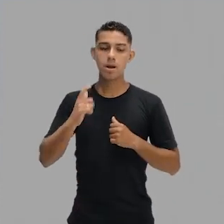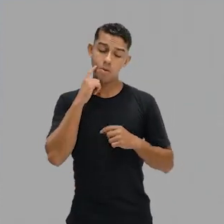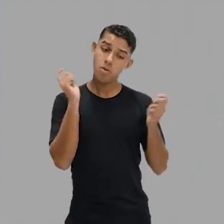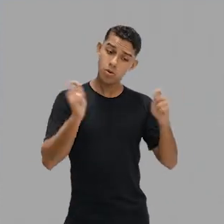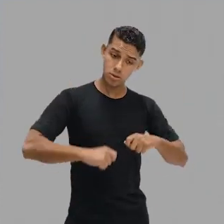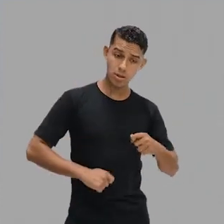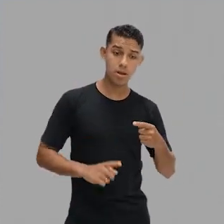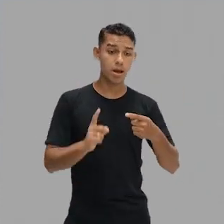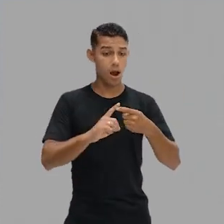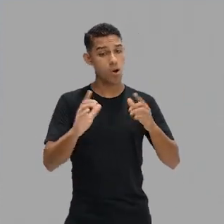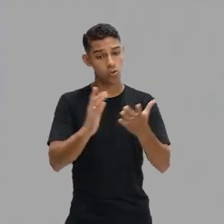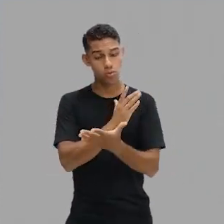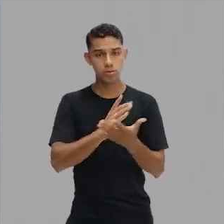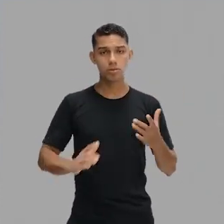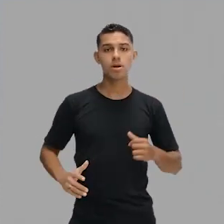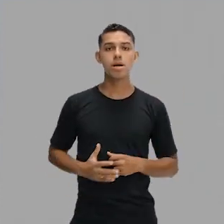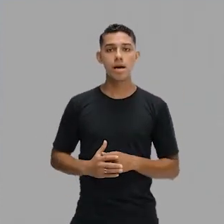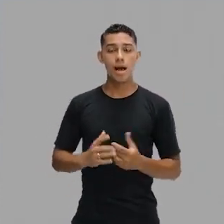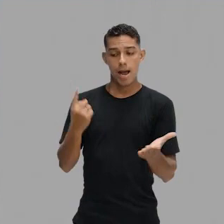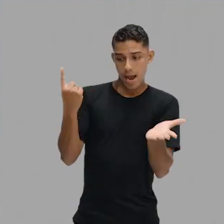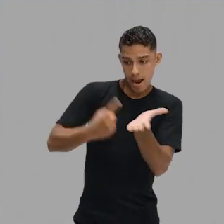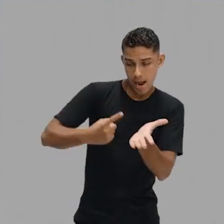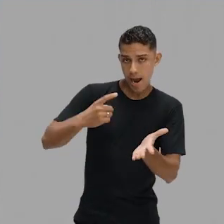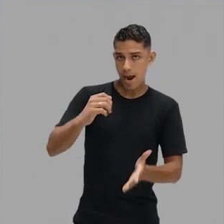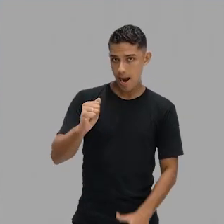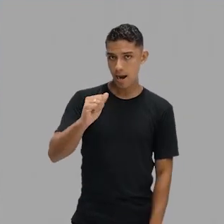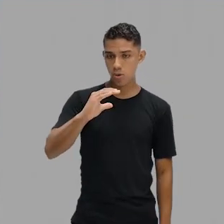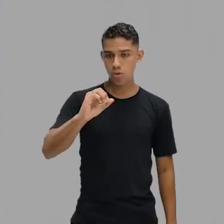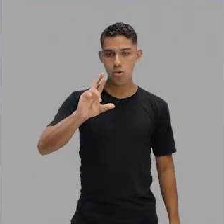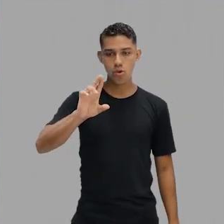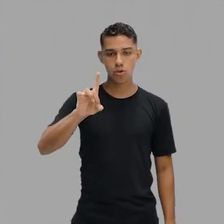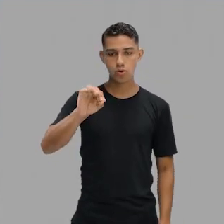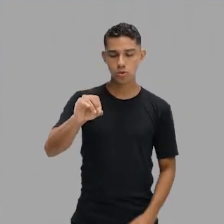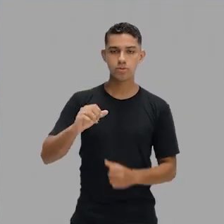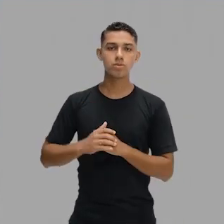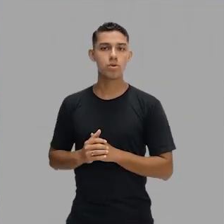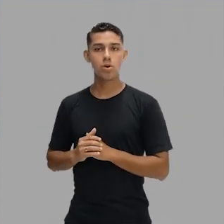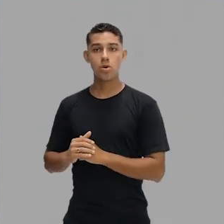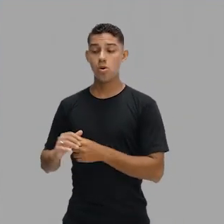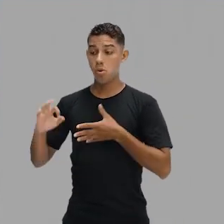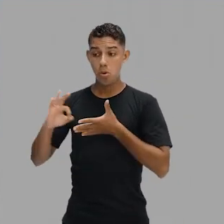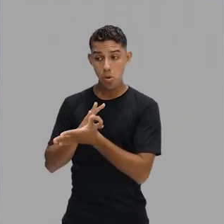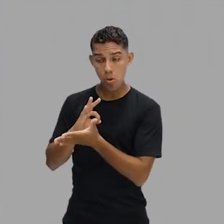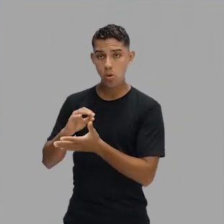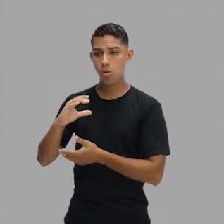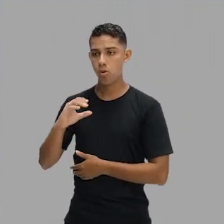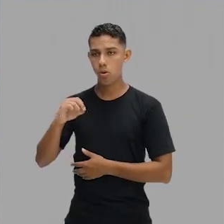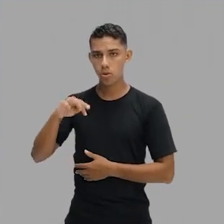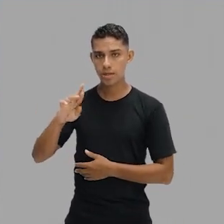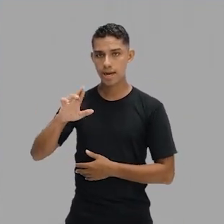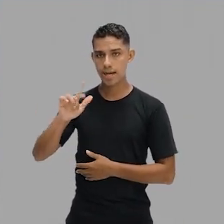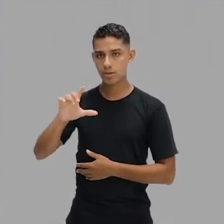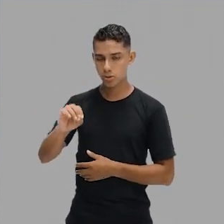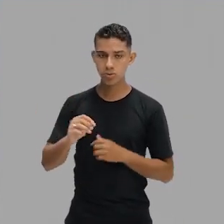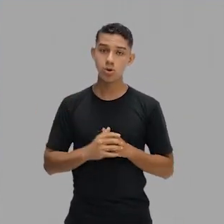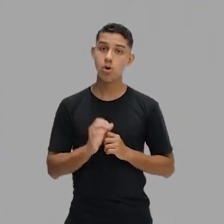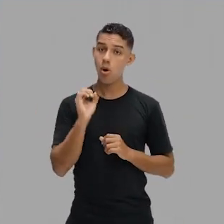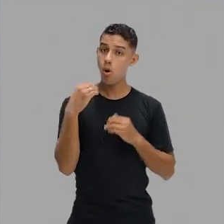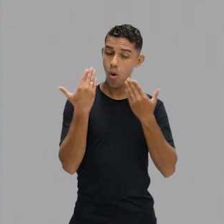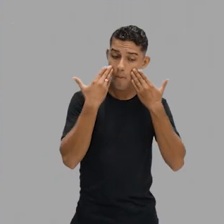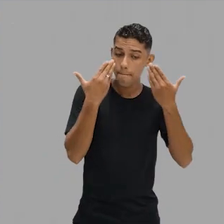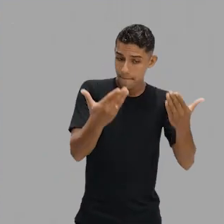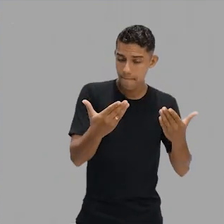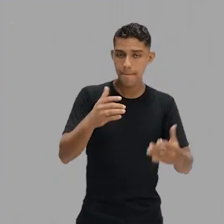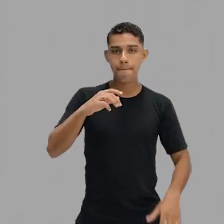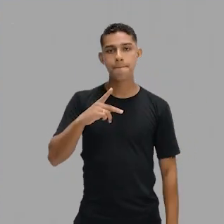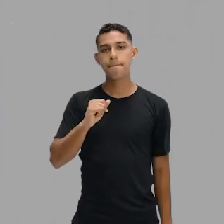ou contrato, e depois disto nós passaríamos ao estágio social, correto? Show? Então veja só, é sobre